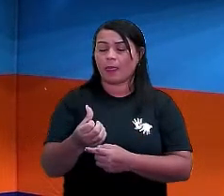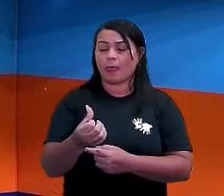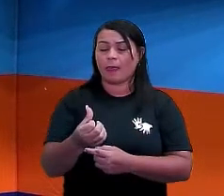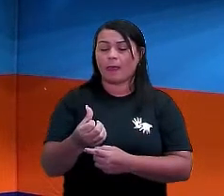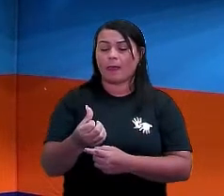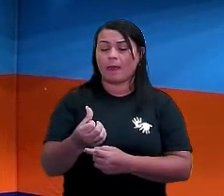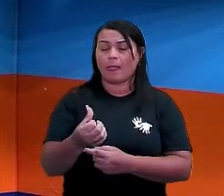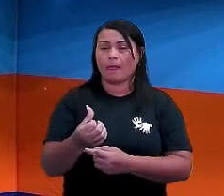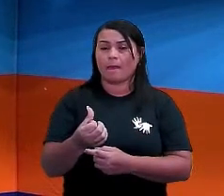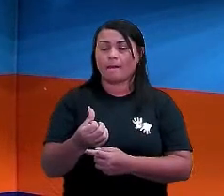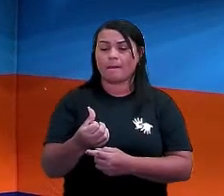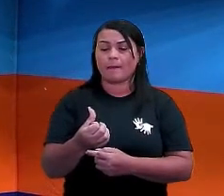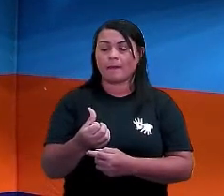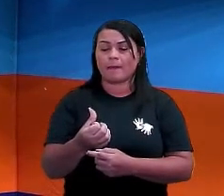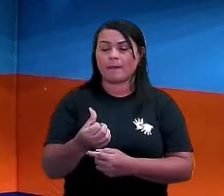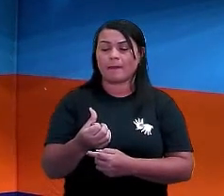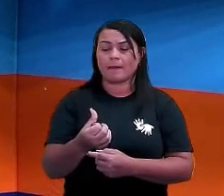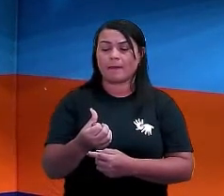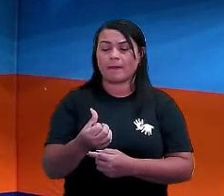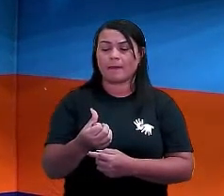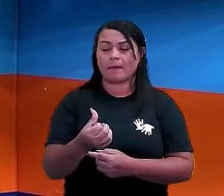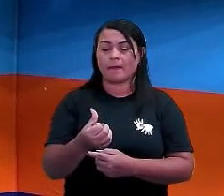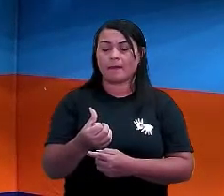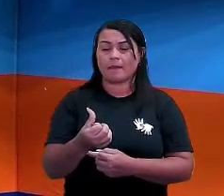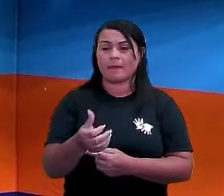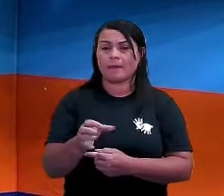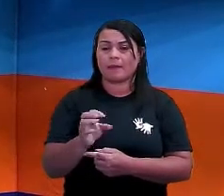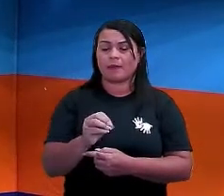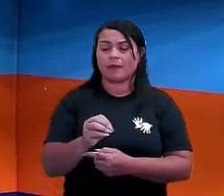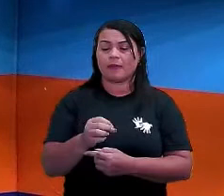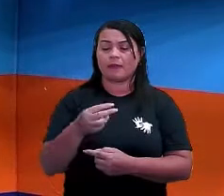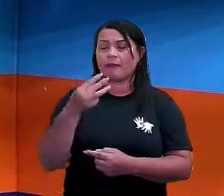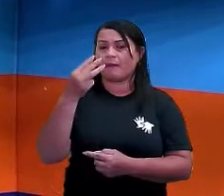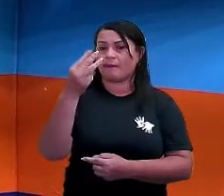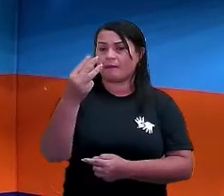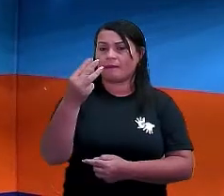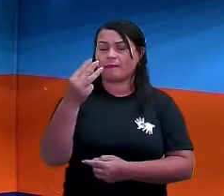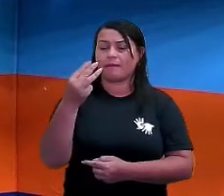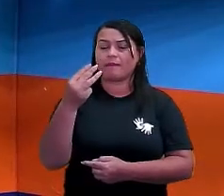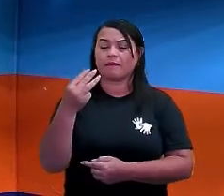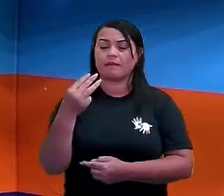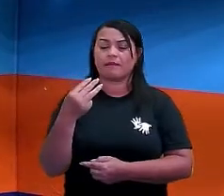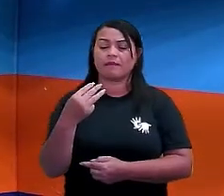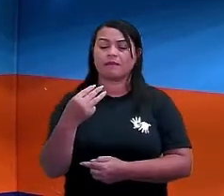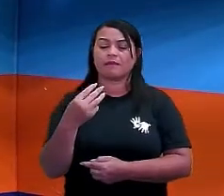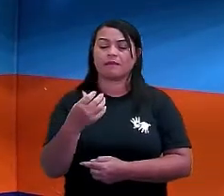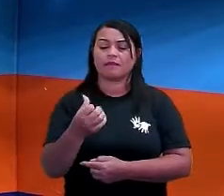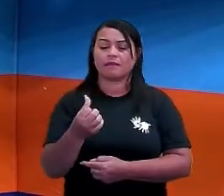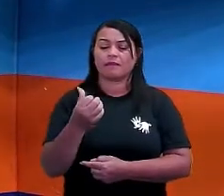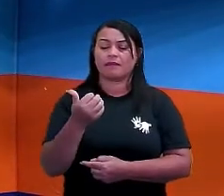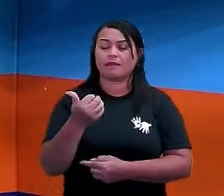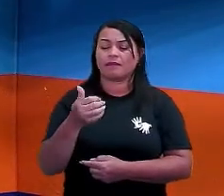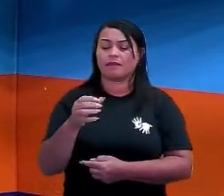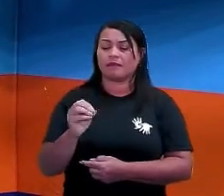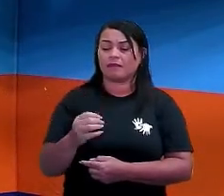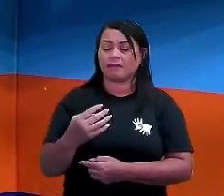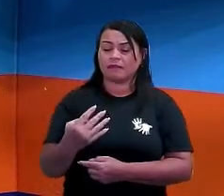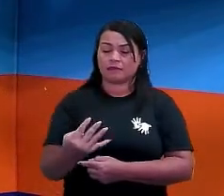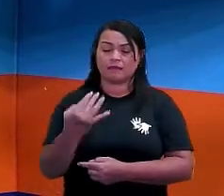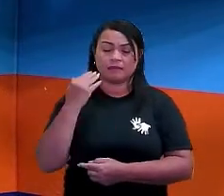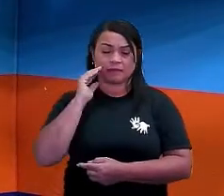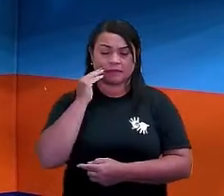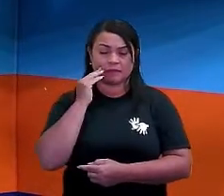6. Do 6, aumentei mais 4, deu 10. Então, ó, essa representação